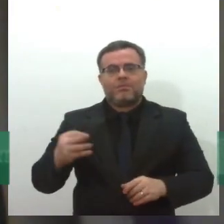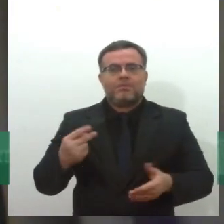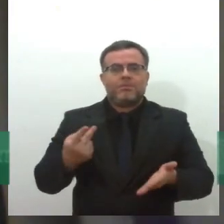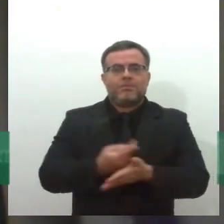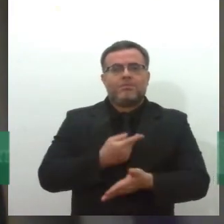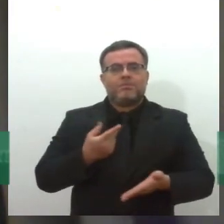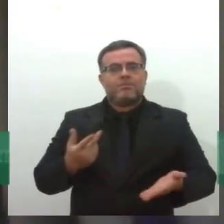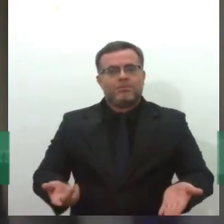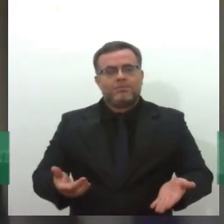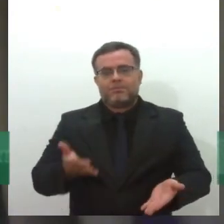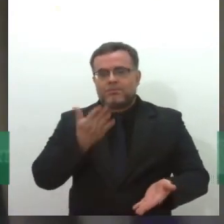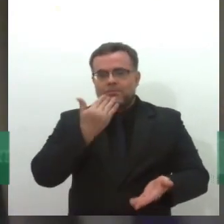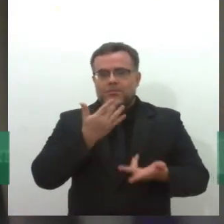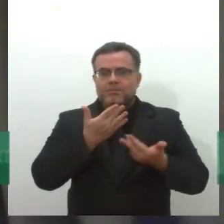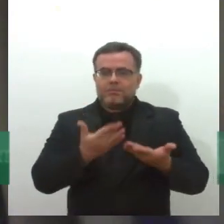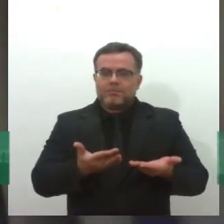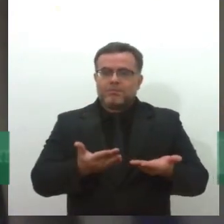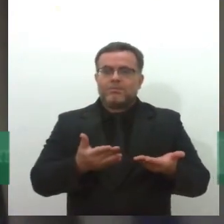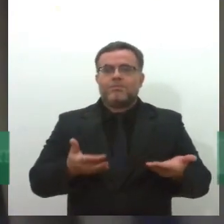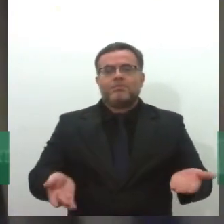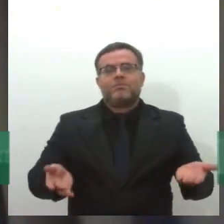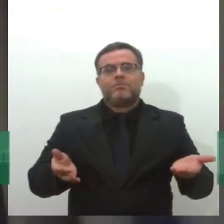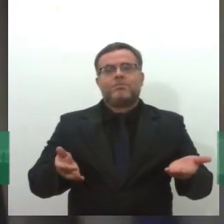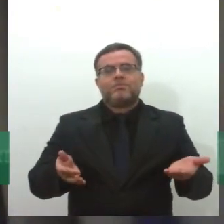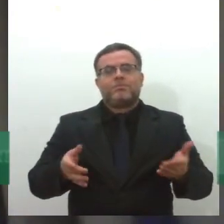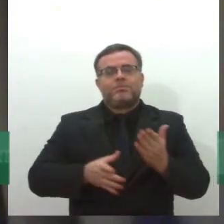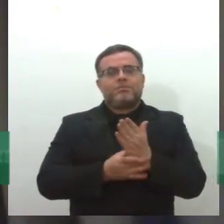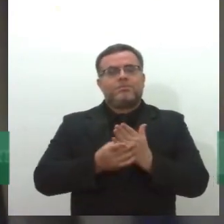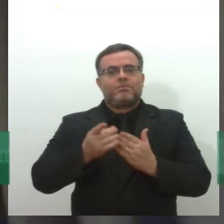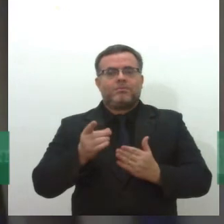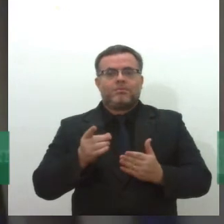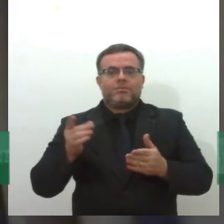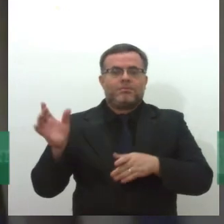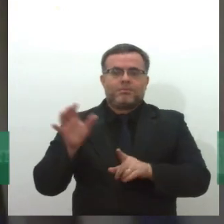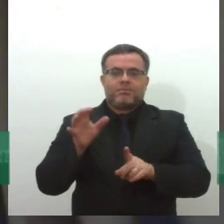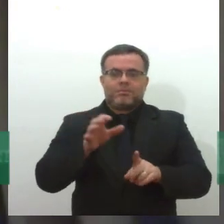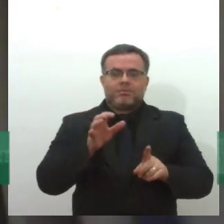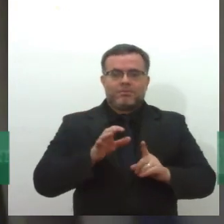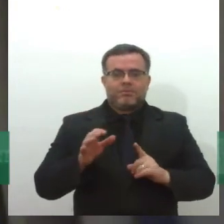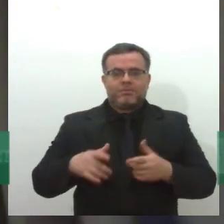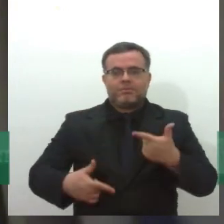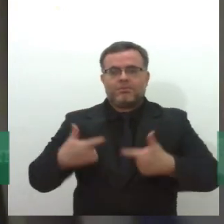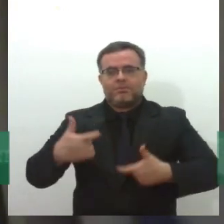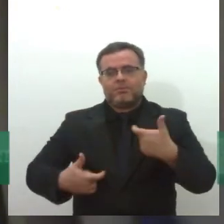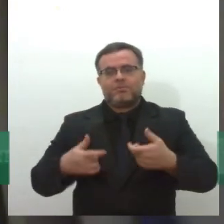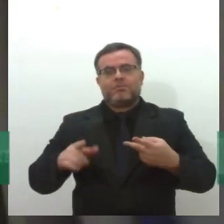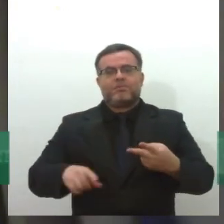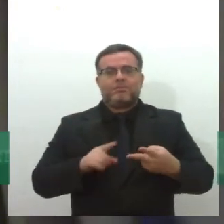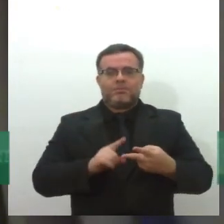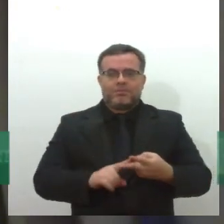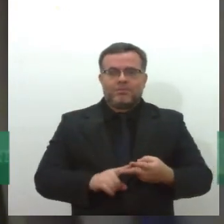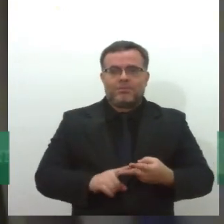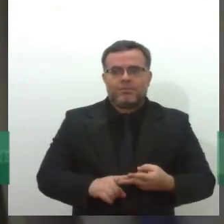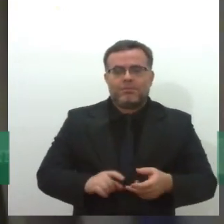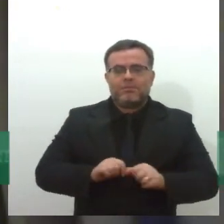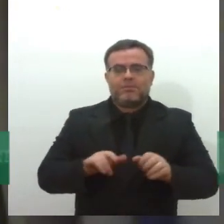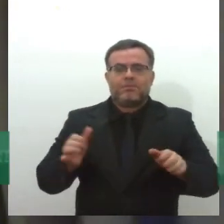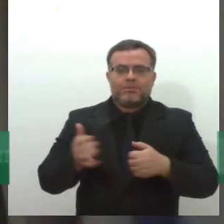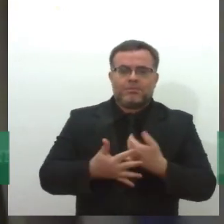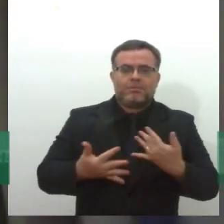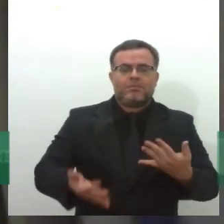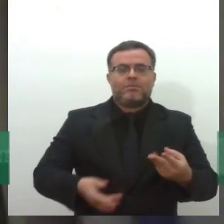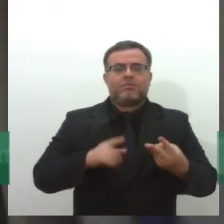cuja precificação é internacional em dólar, são impactados por uma conjuntura de guerra, por uma conjuntura de saída de pandemia, por um